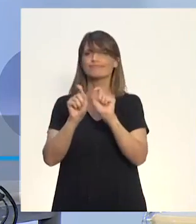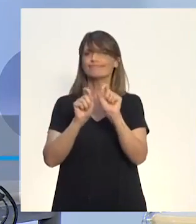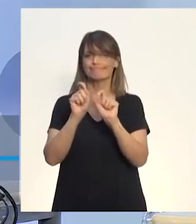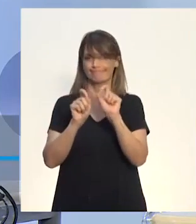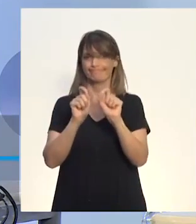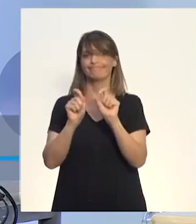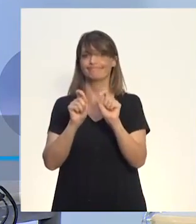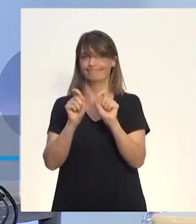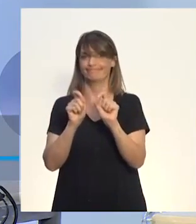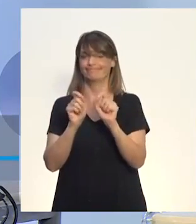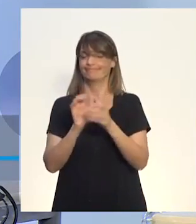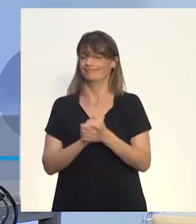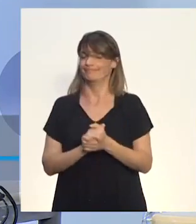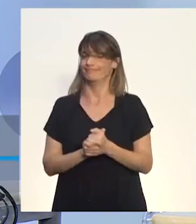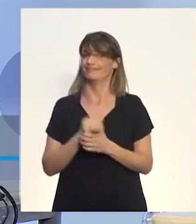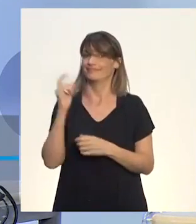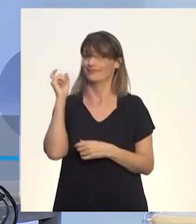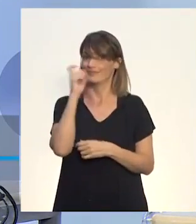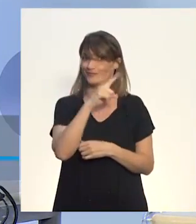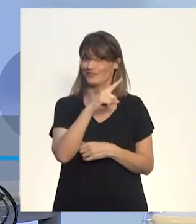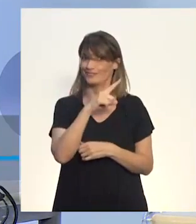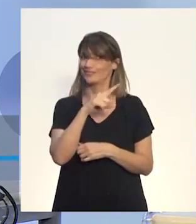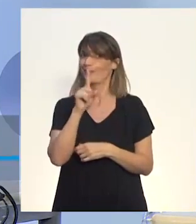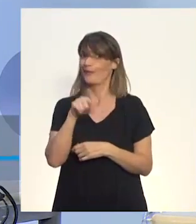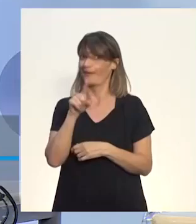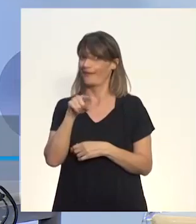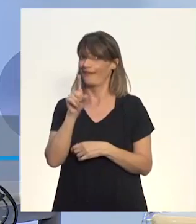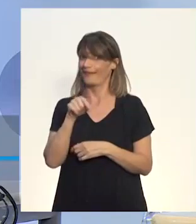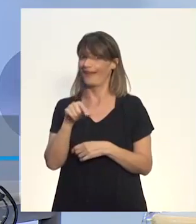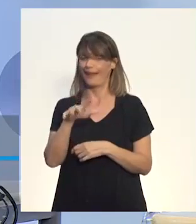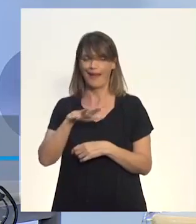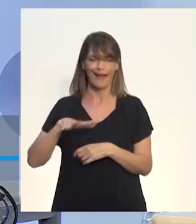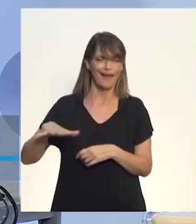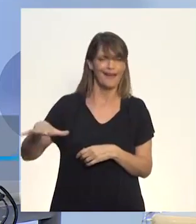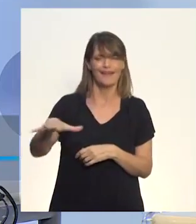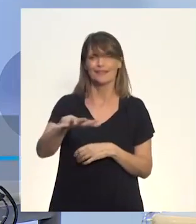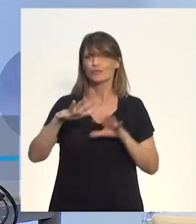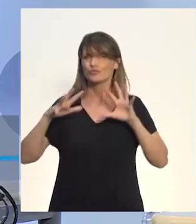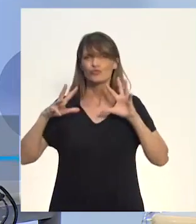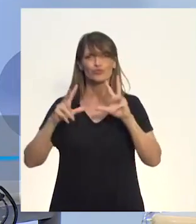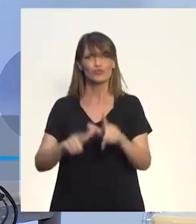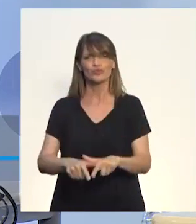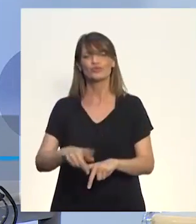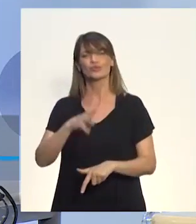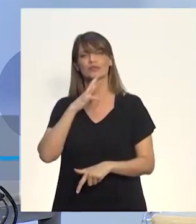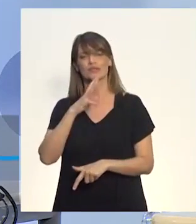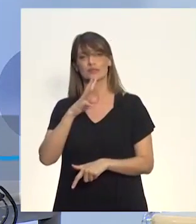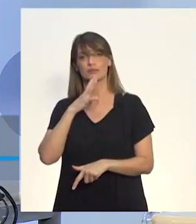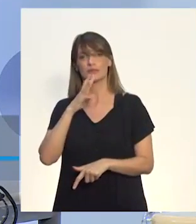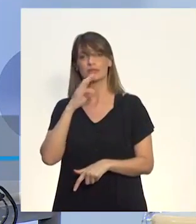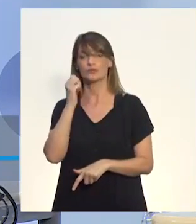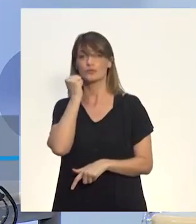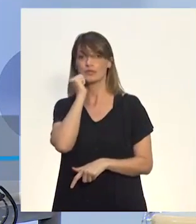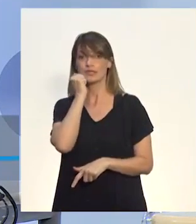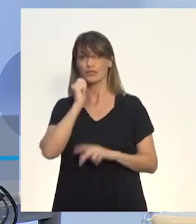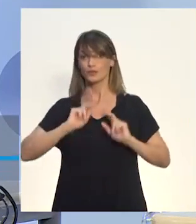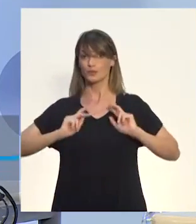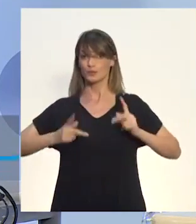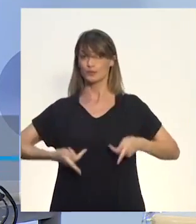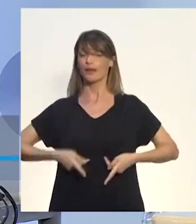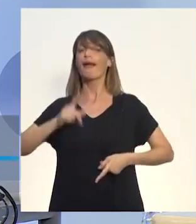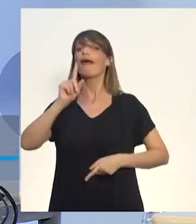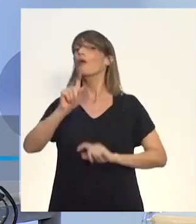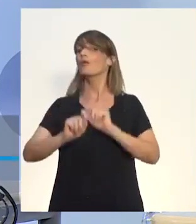é bastante caro não só à filosofia, mas a todas as áreas do conhecimento em ciências humanas de forma geral, que é o tema da